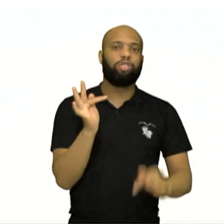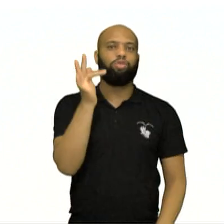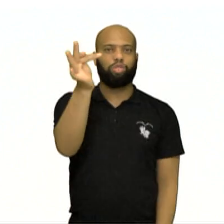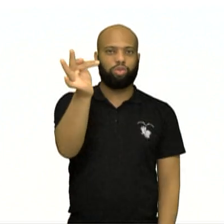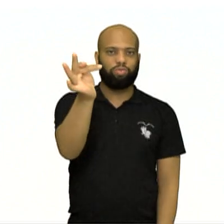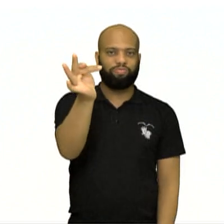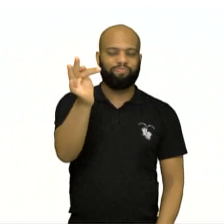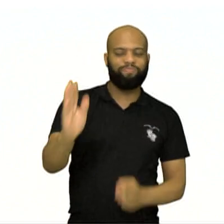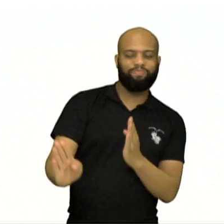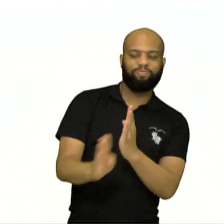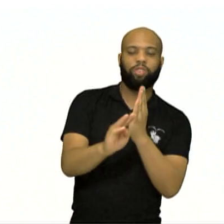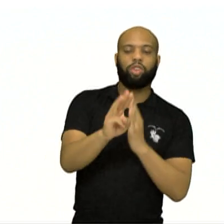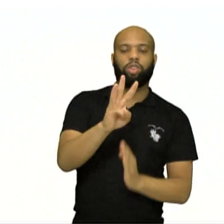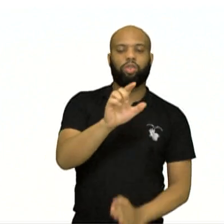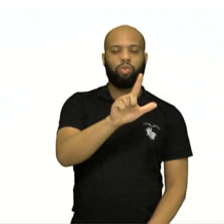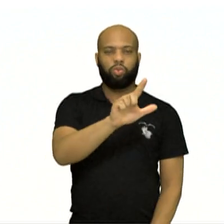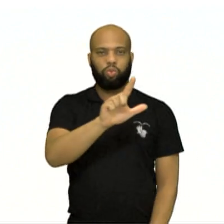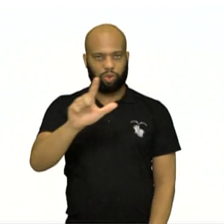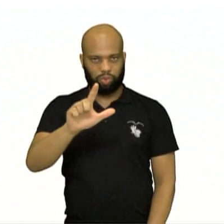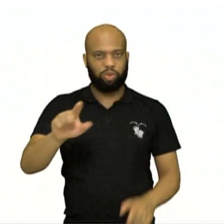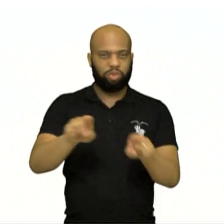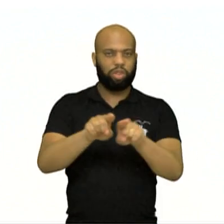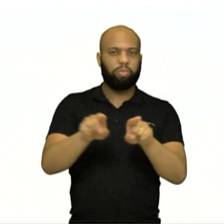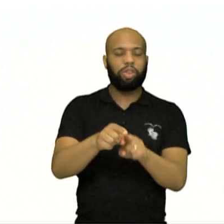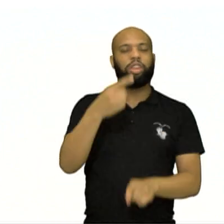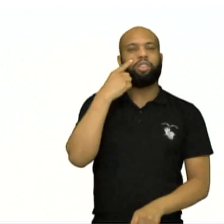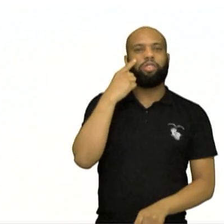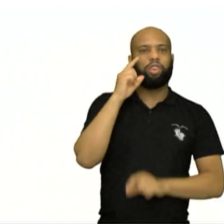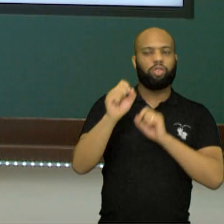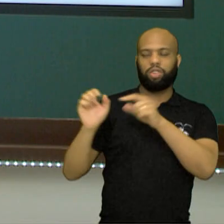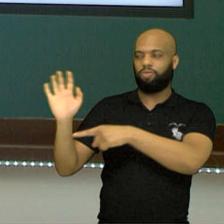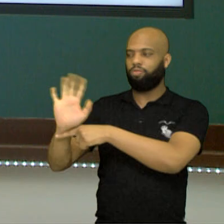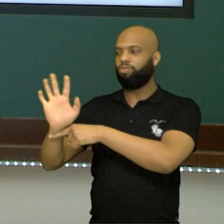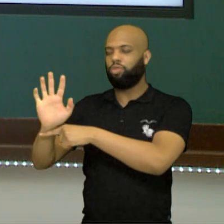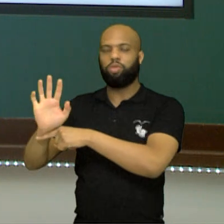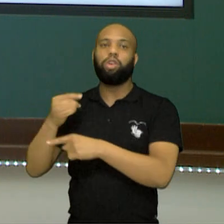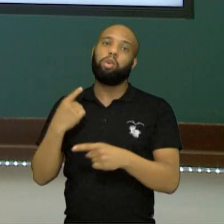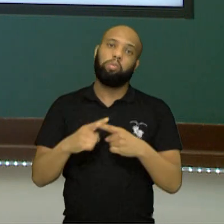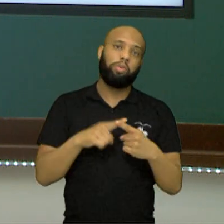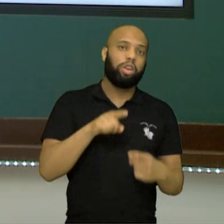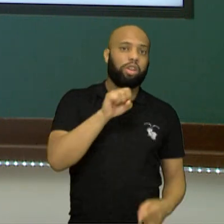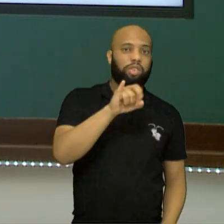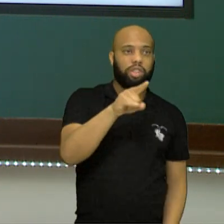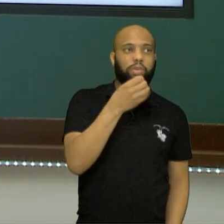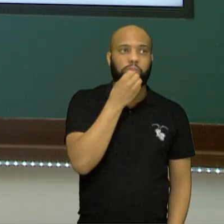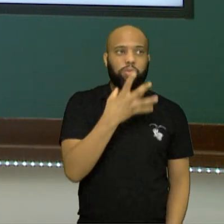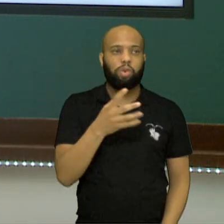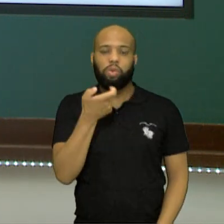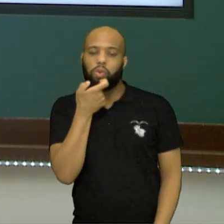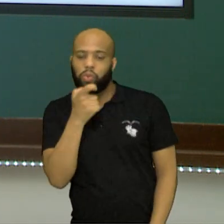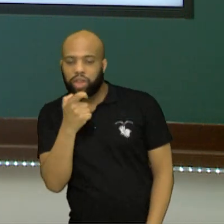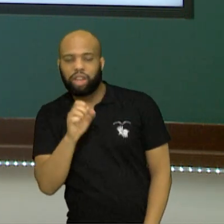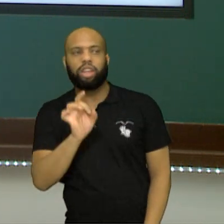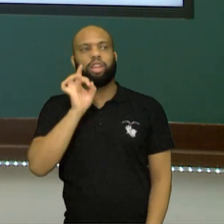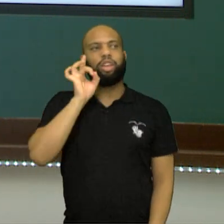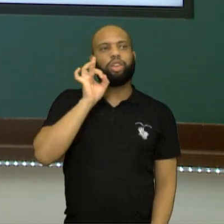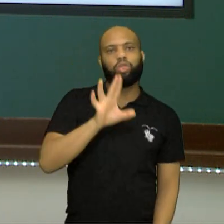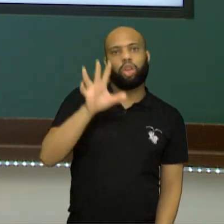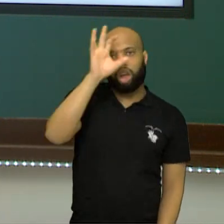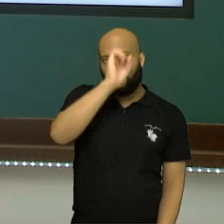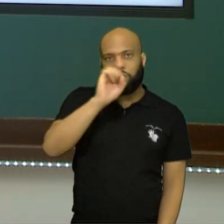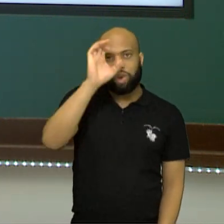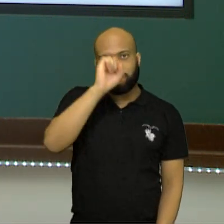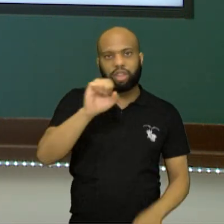seu significado em trechos de filmes. Sim, porque para você ser um bom estudante de inglês, não basta você apenas aprender